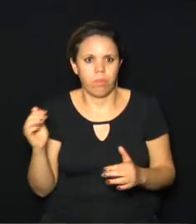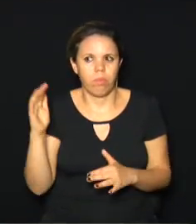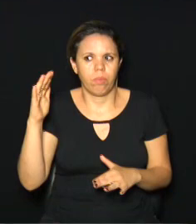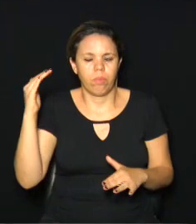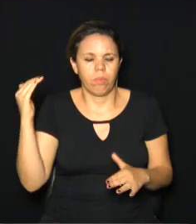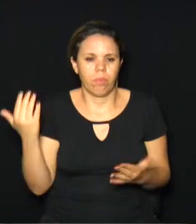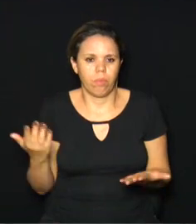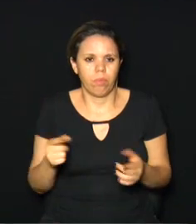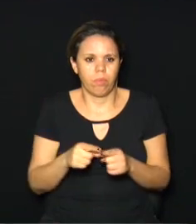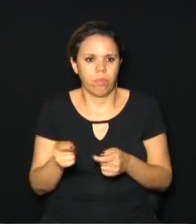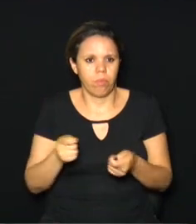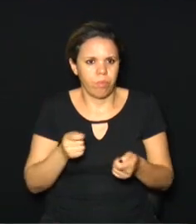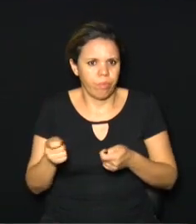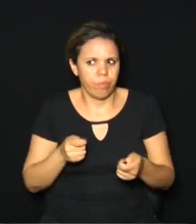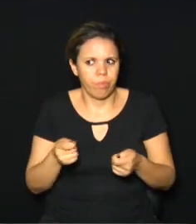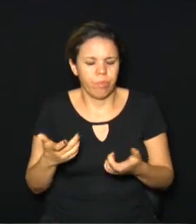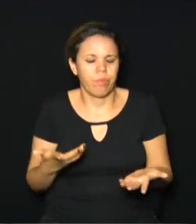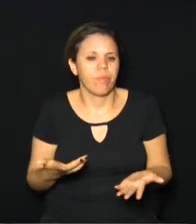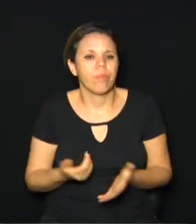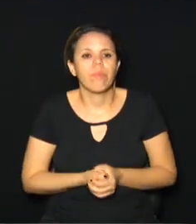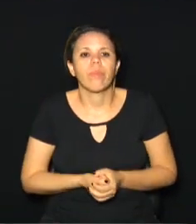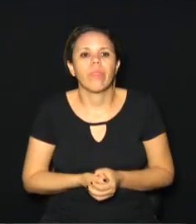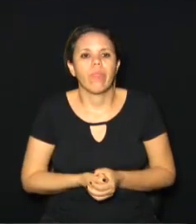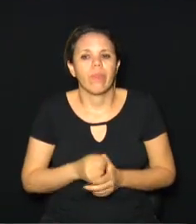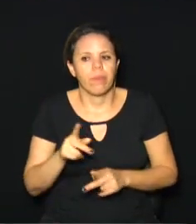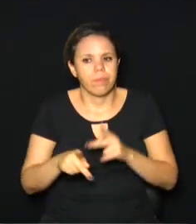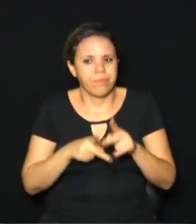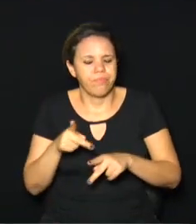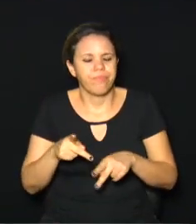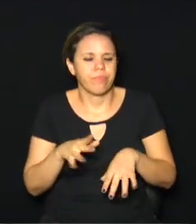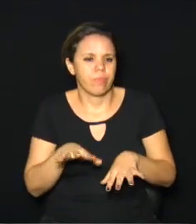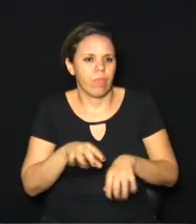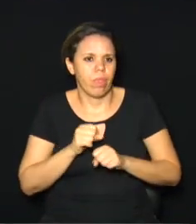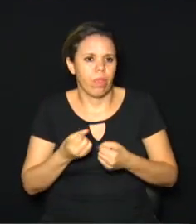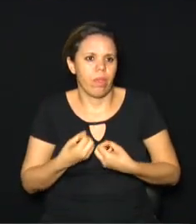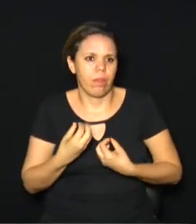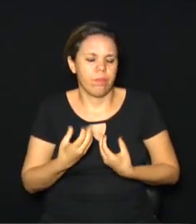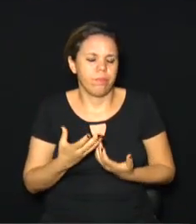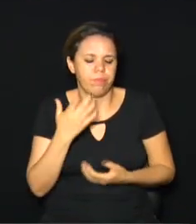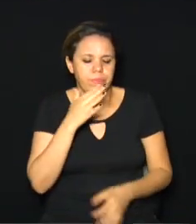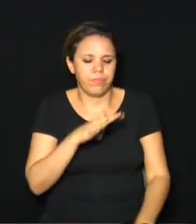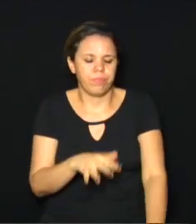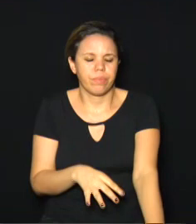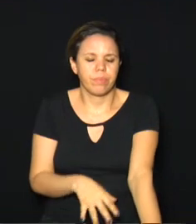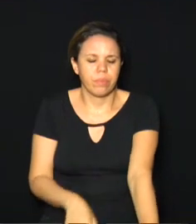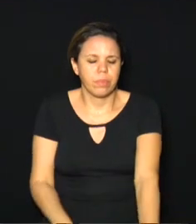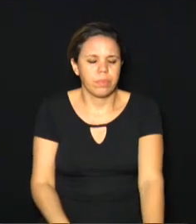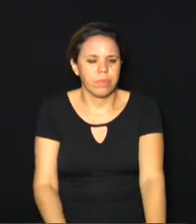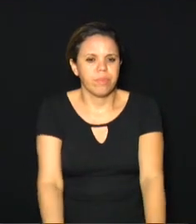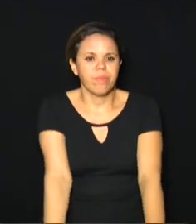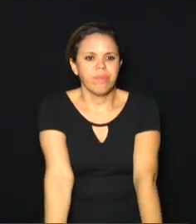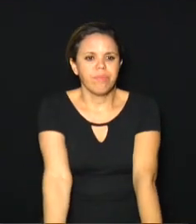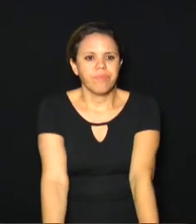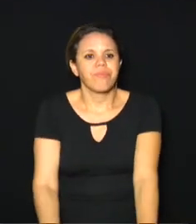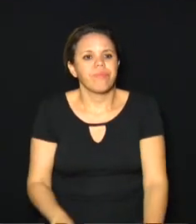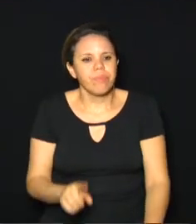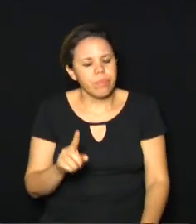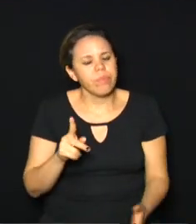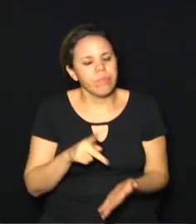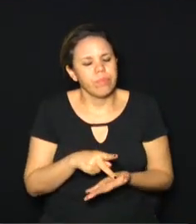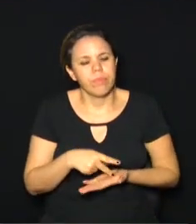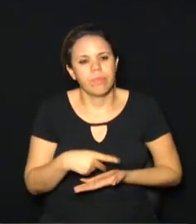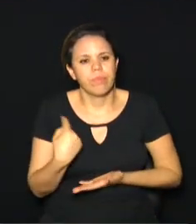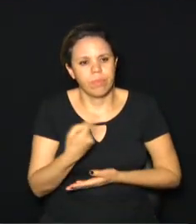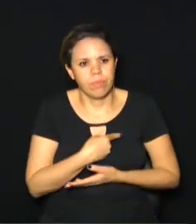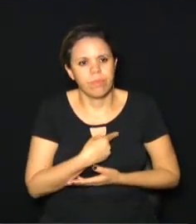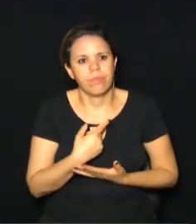você lidar com pessoas, né, informação com as crianças, né? Isso realmente, então nós